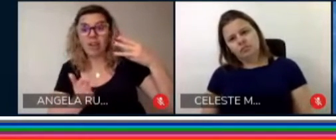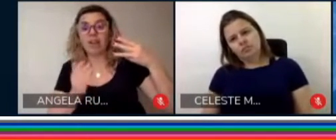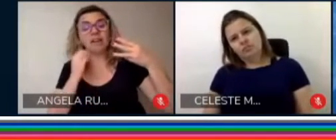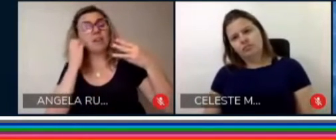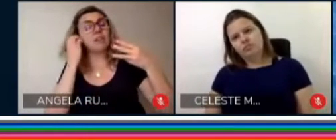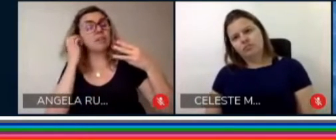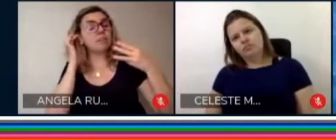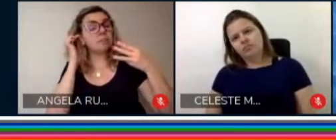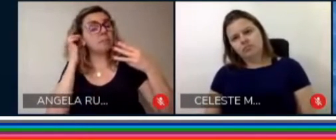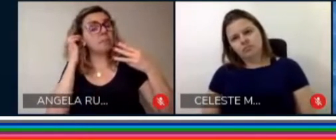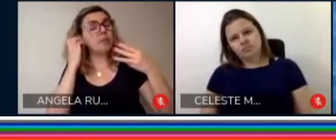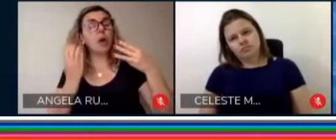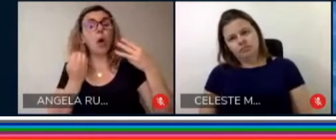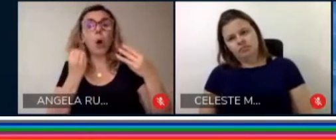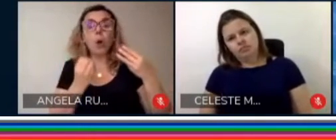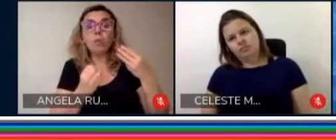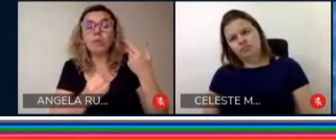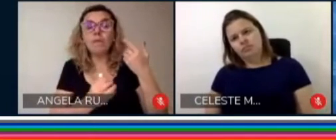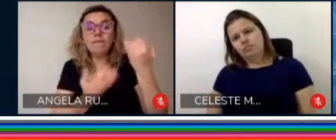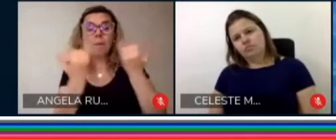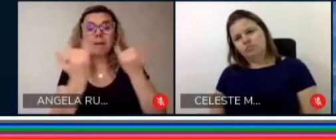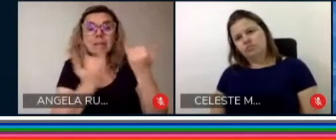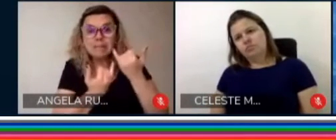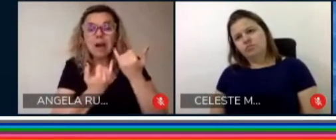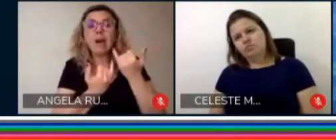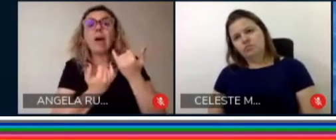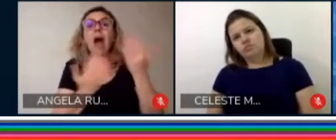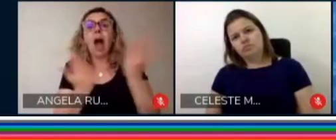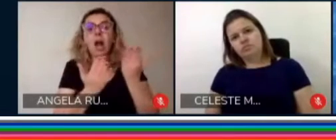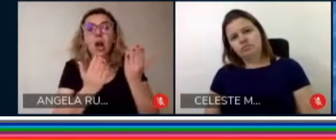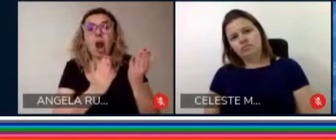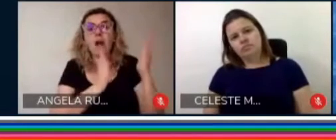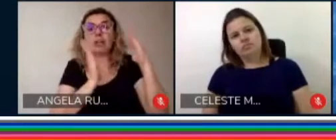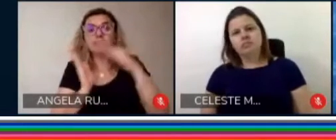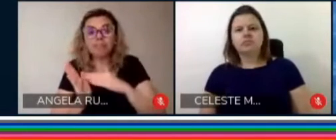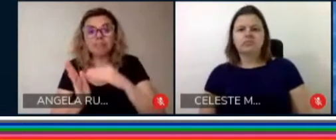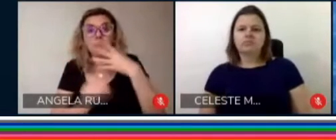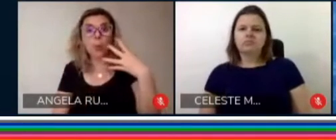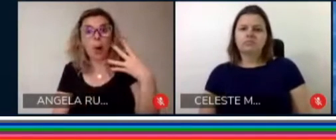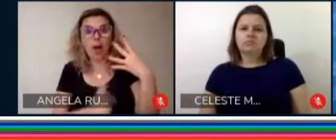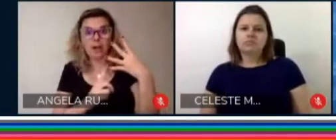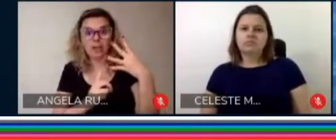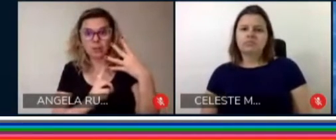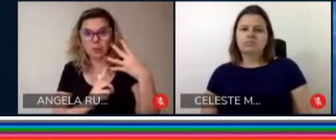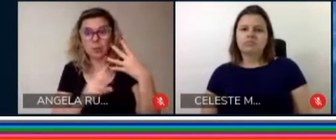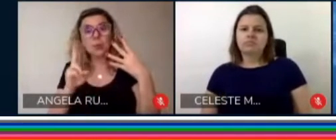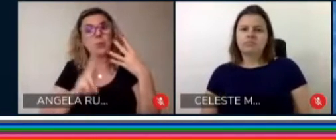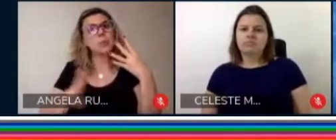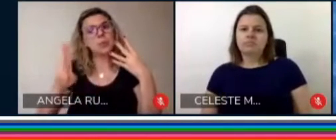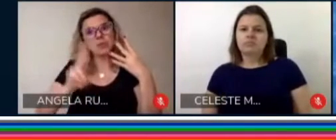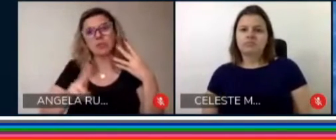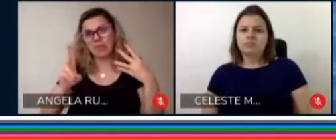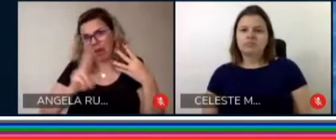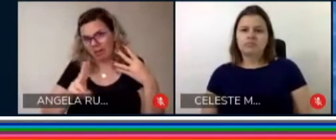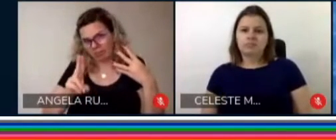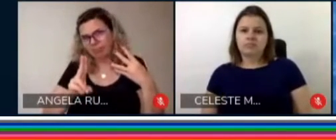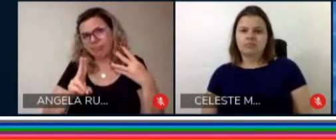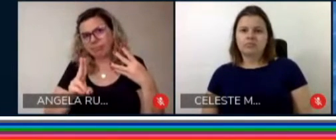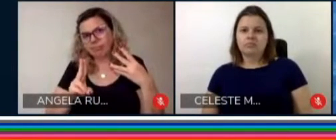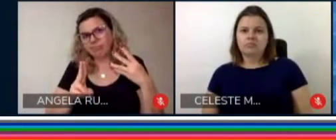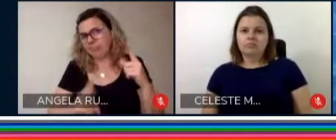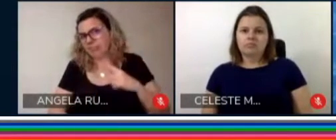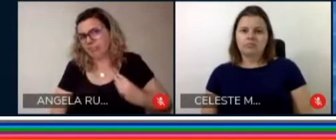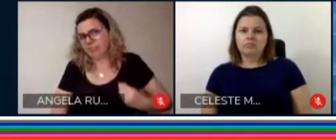vou chegar na informação que eu identifiquei. Agora eu vou para o quarto passo, que é o usar, que está acontecendo desde o